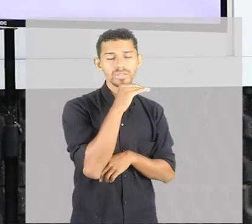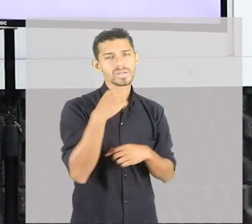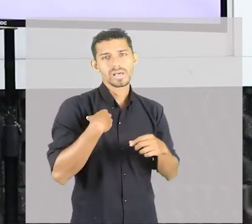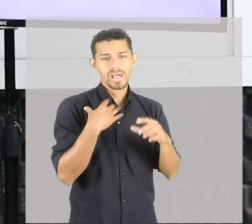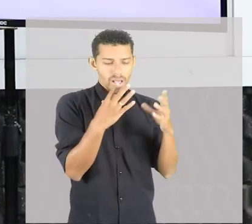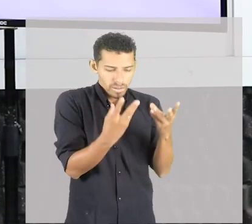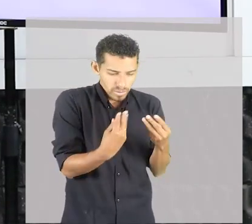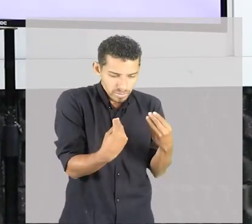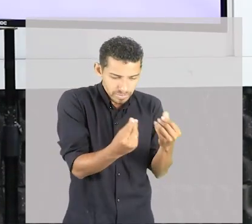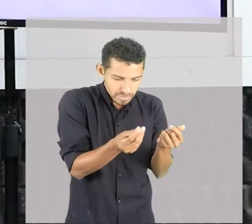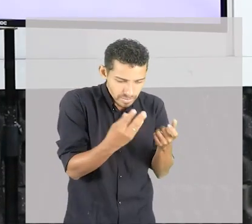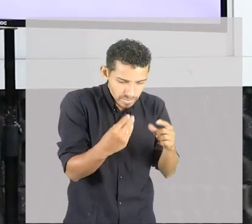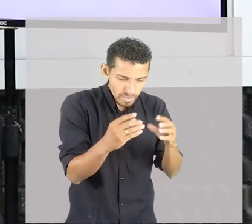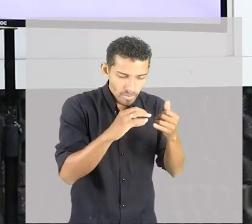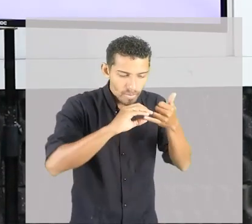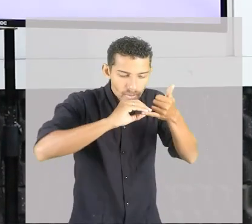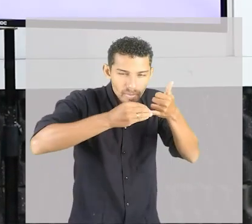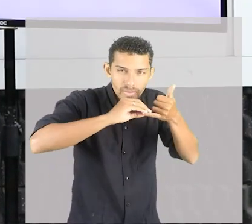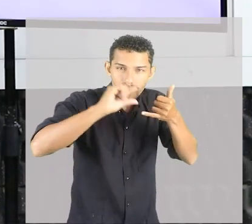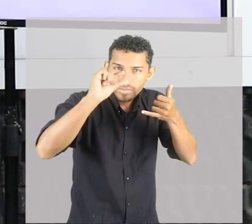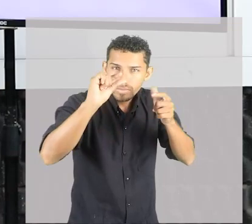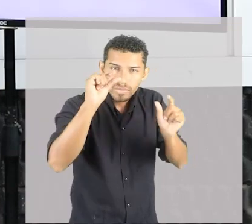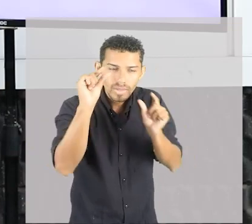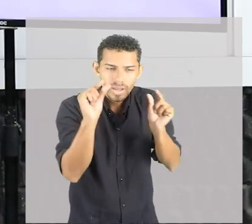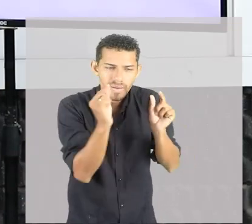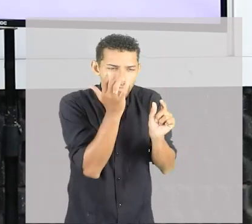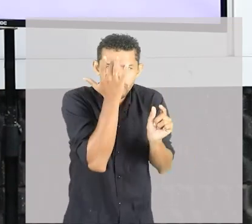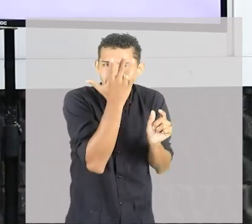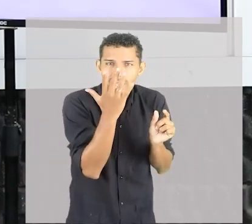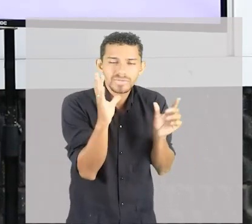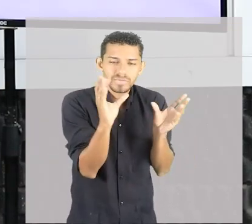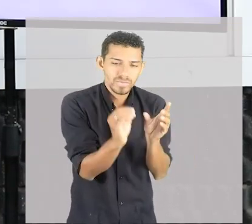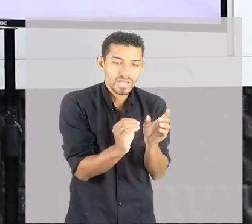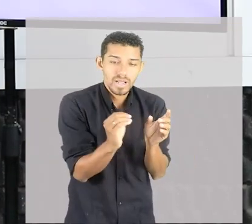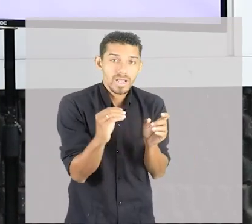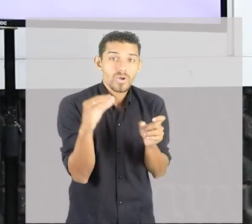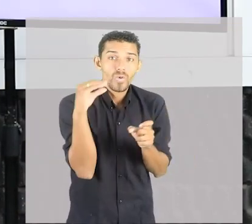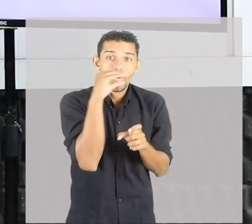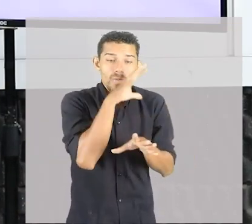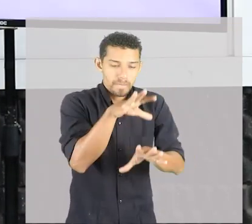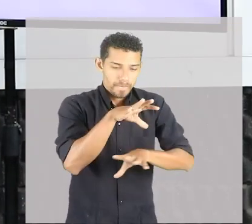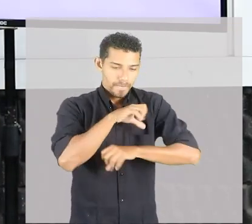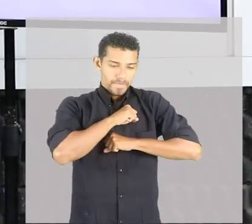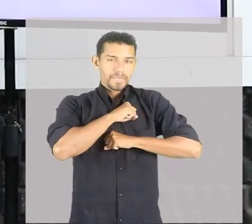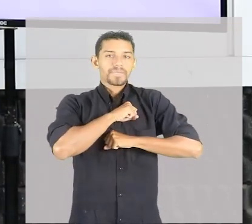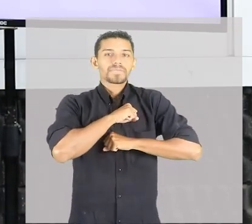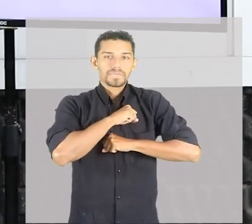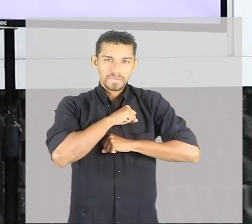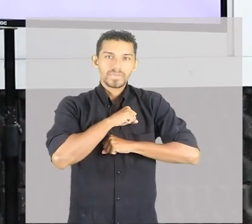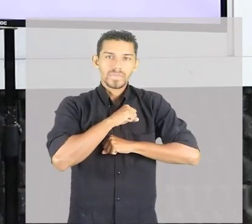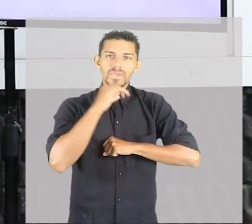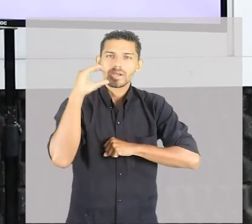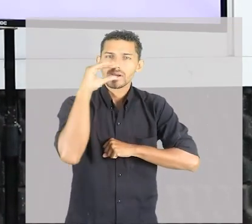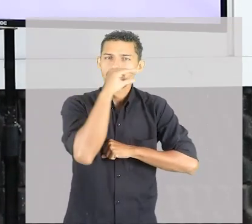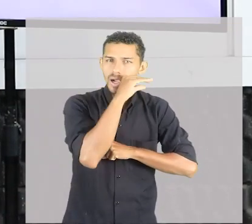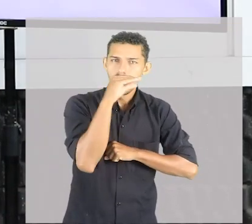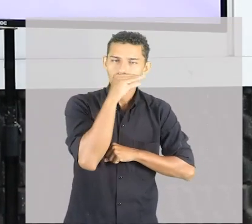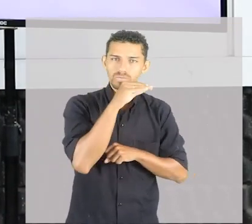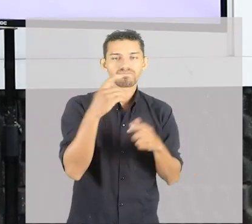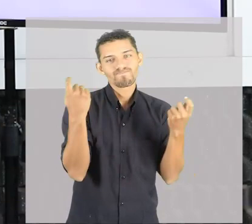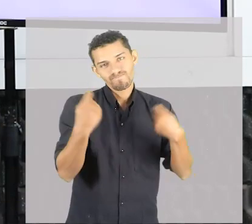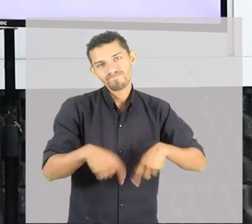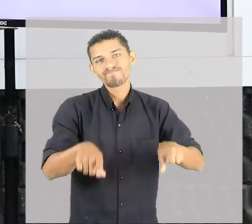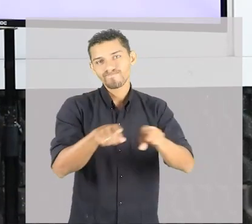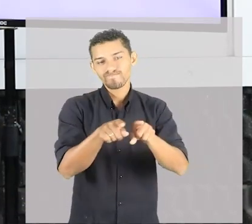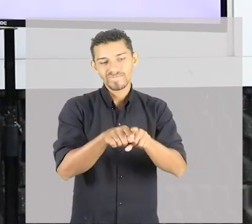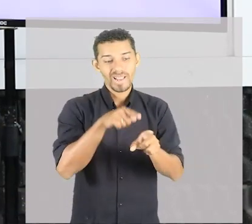amolece os grãos com mais facilidade por quê porque aquele grão recebe mais calor então a vantagem de cozinhar dentro de panela de pressão